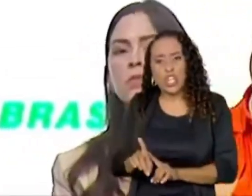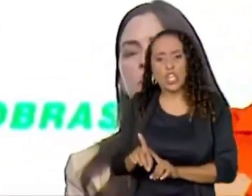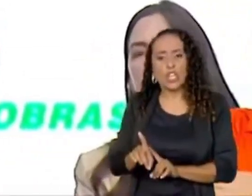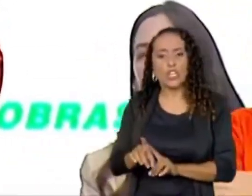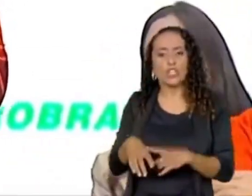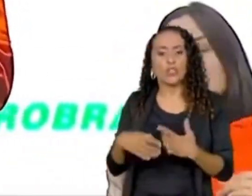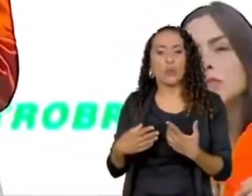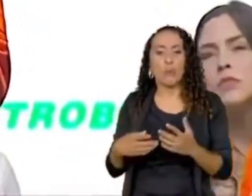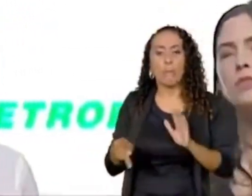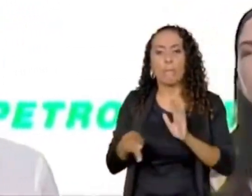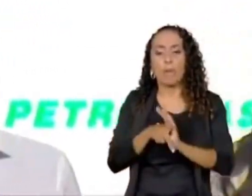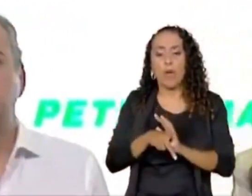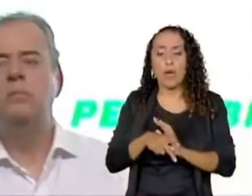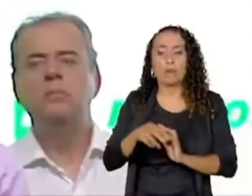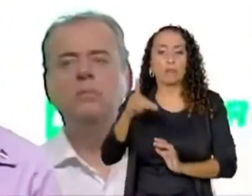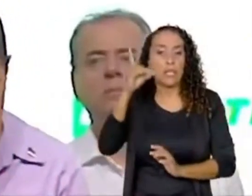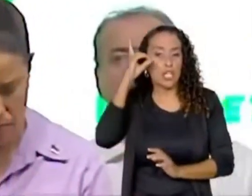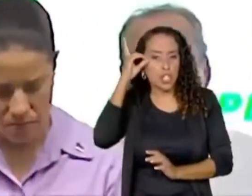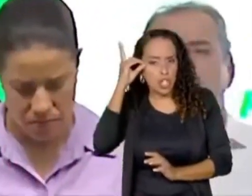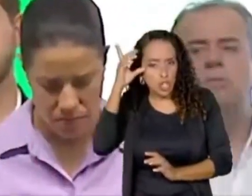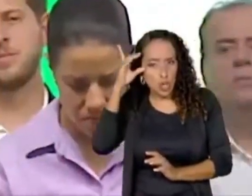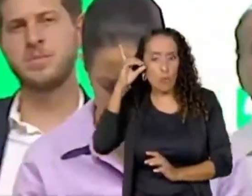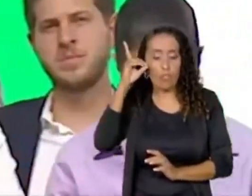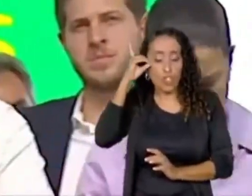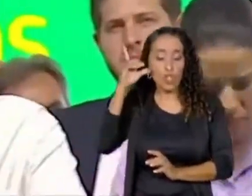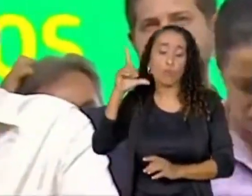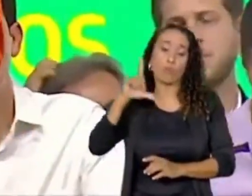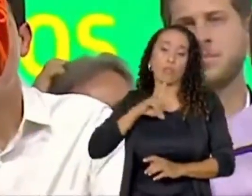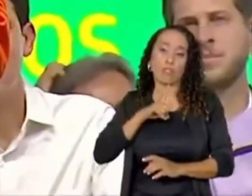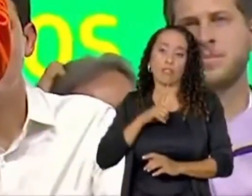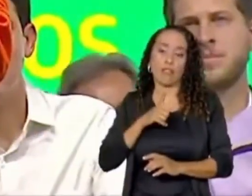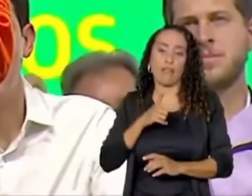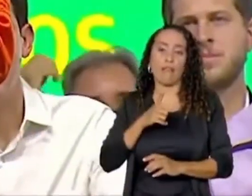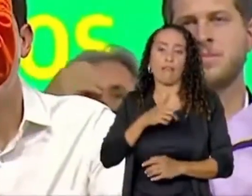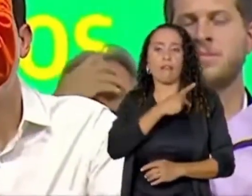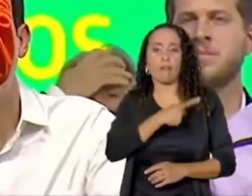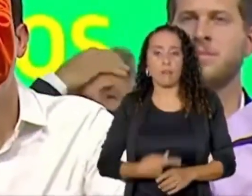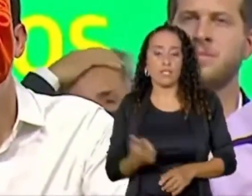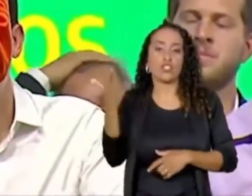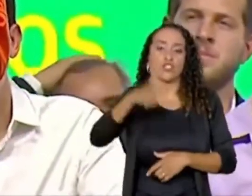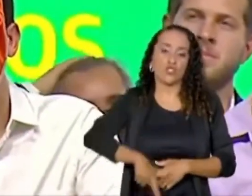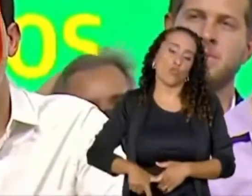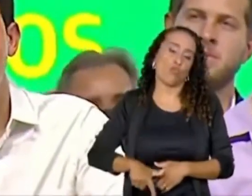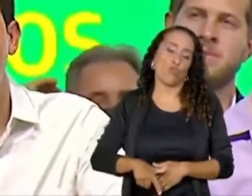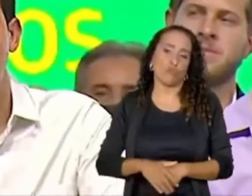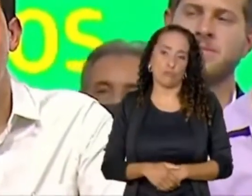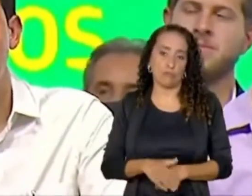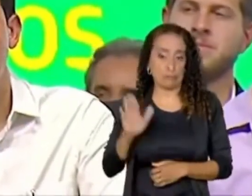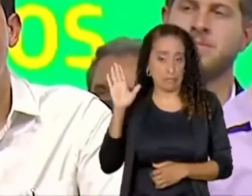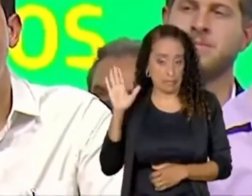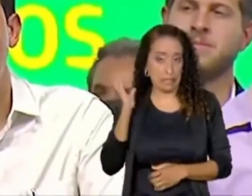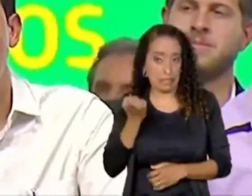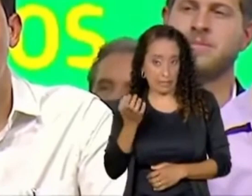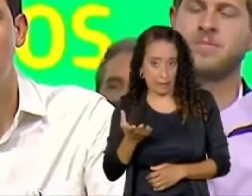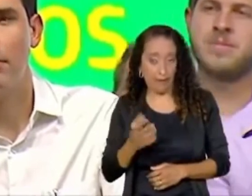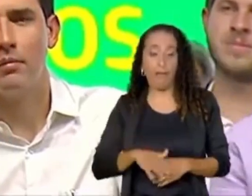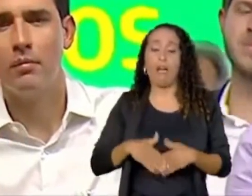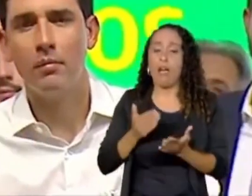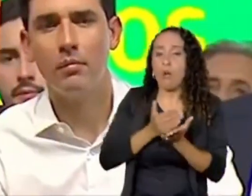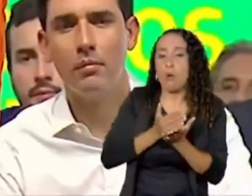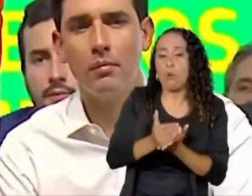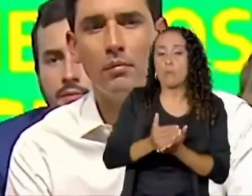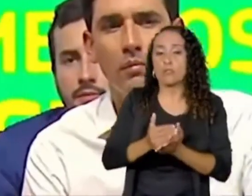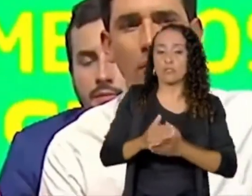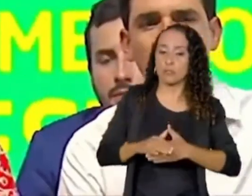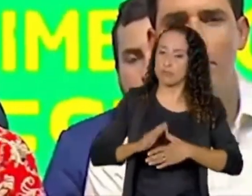Dilma Rousseff ter a sua reeleição, se ela quisesse ser candidata. E aí começou o processo